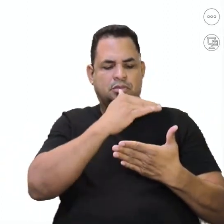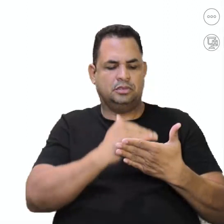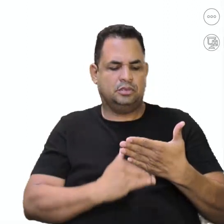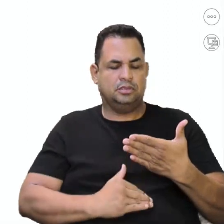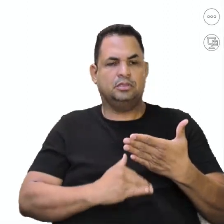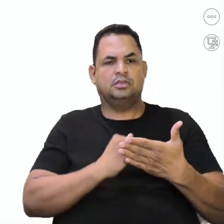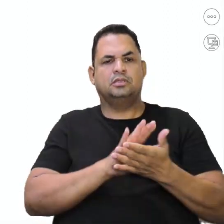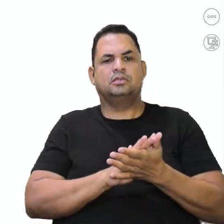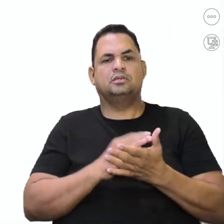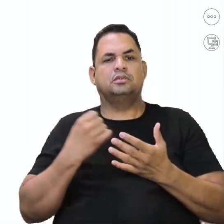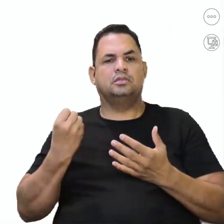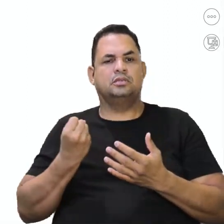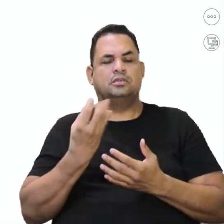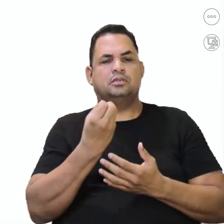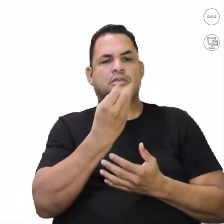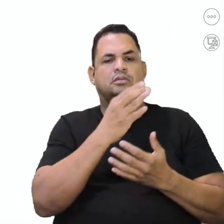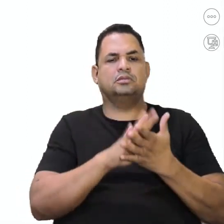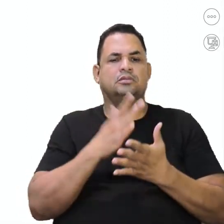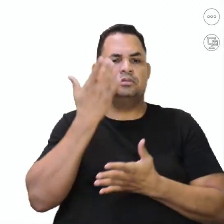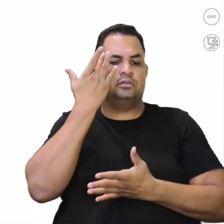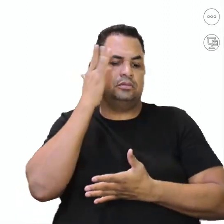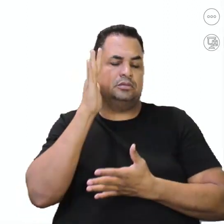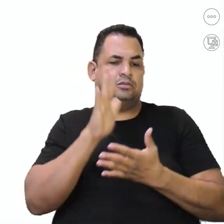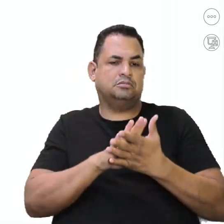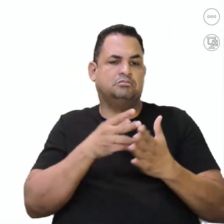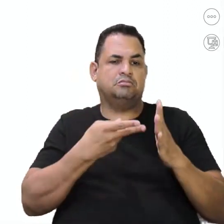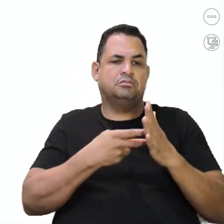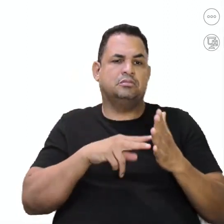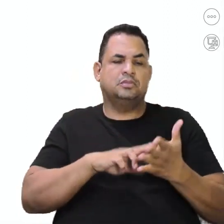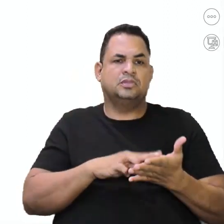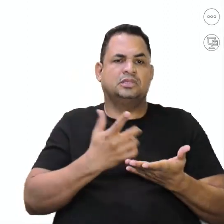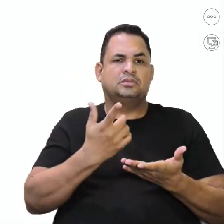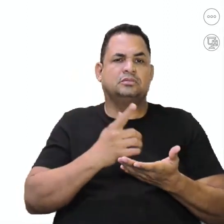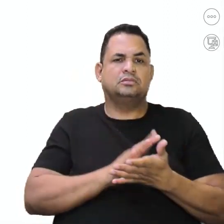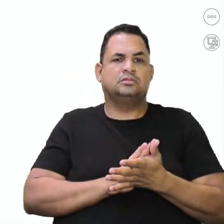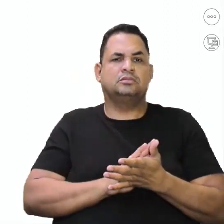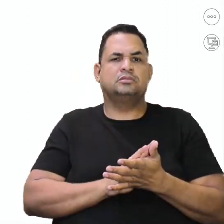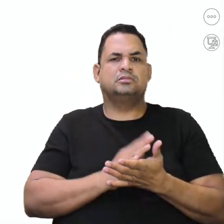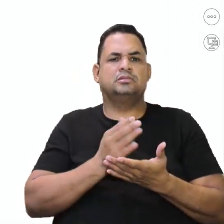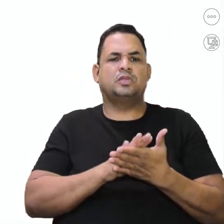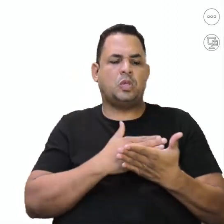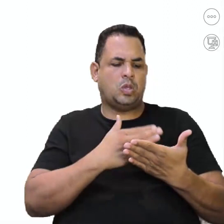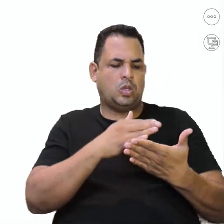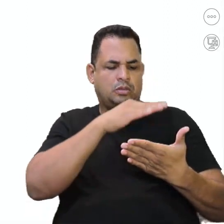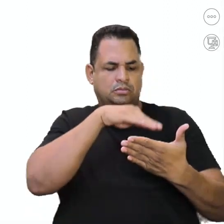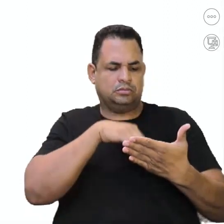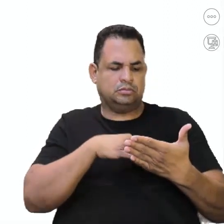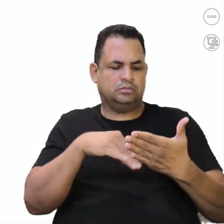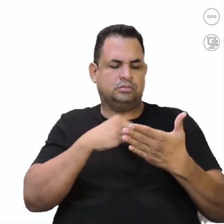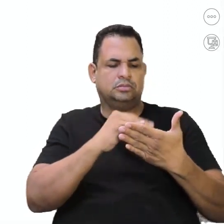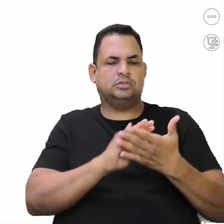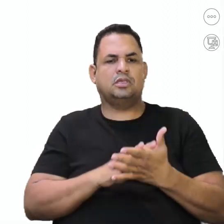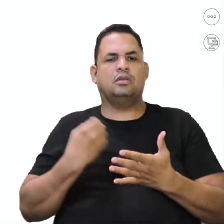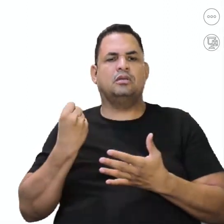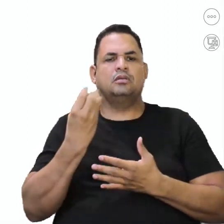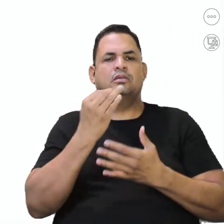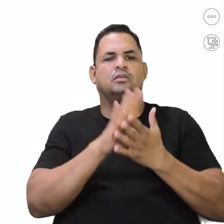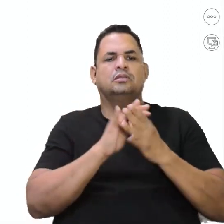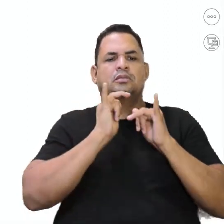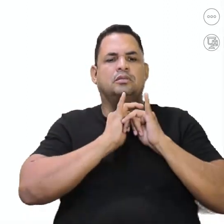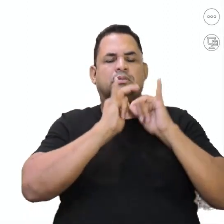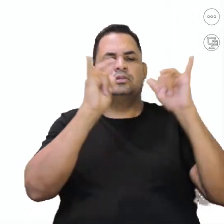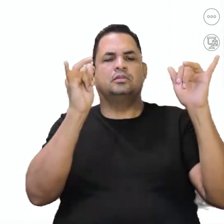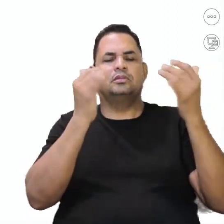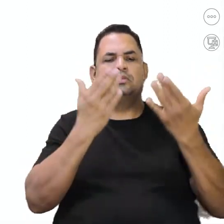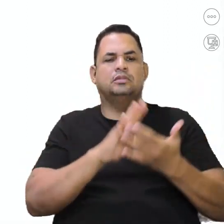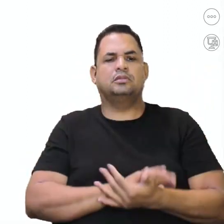olha assim, primeiro momento, você não sabe o que significa a palavra travel, você imagina isso é um folheto de viagem, uma propaganda,